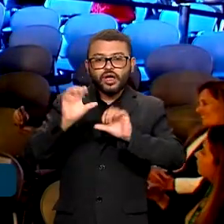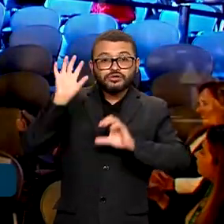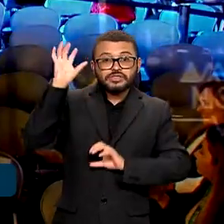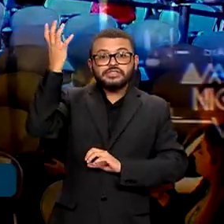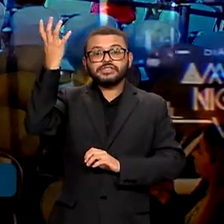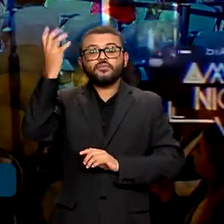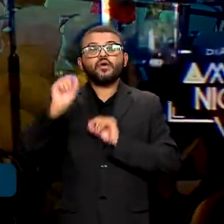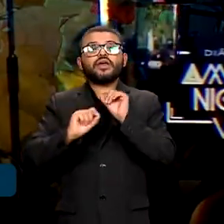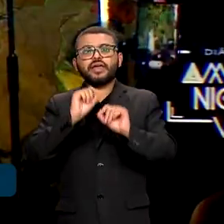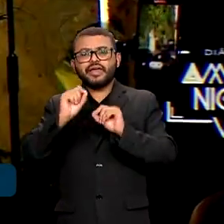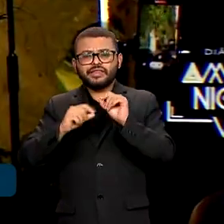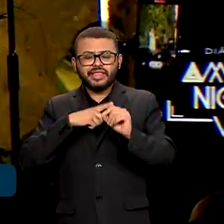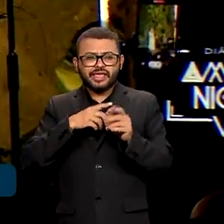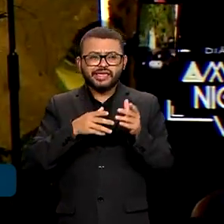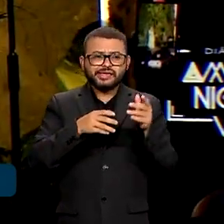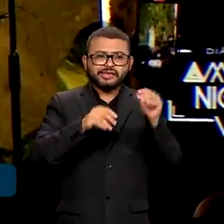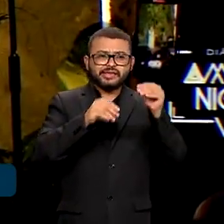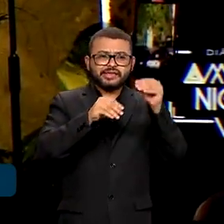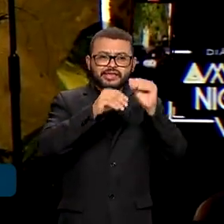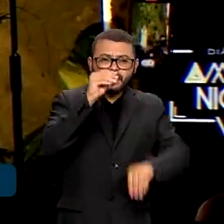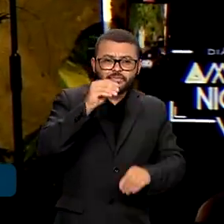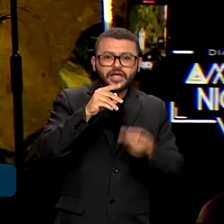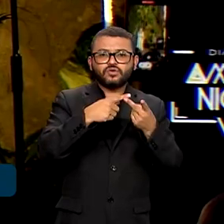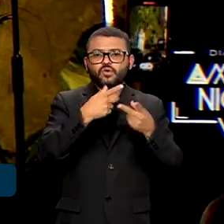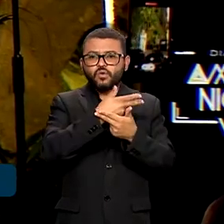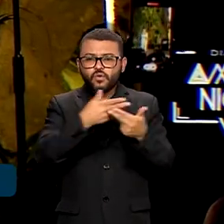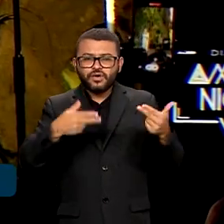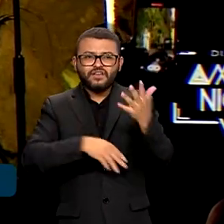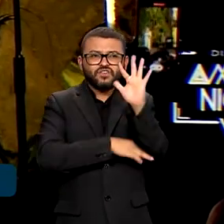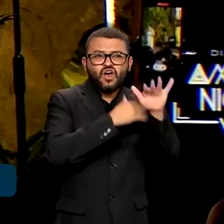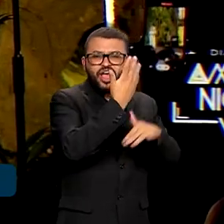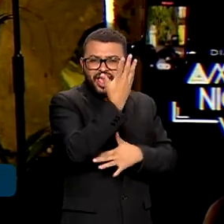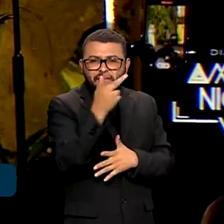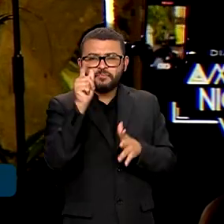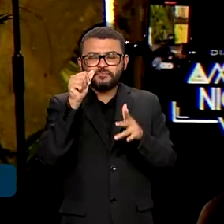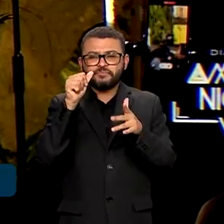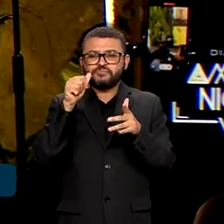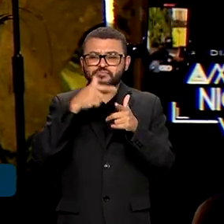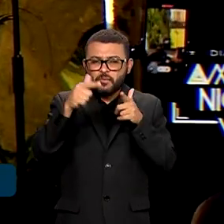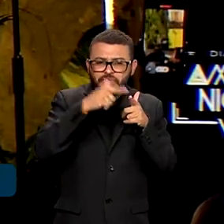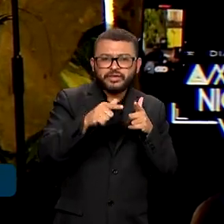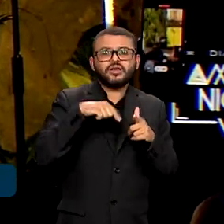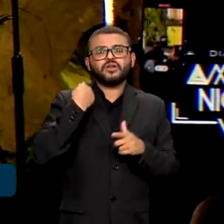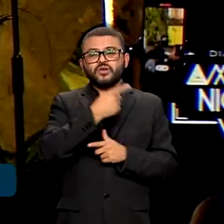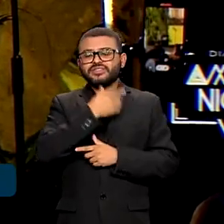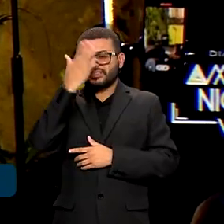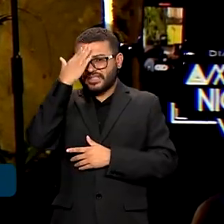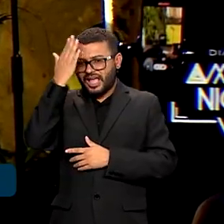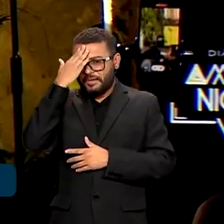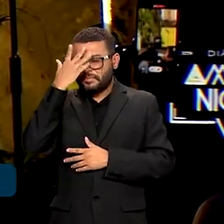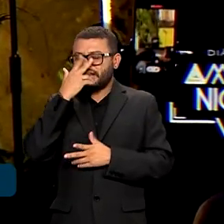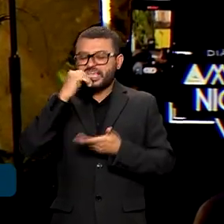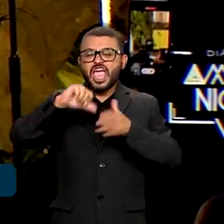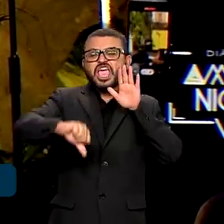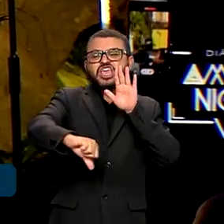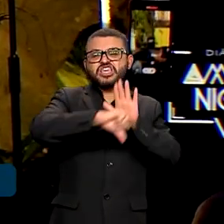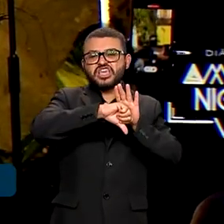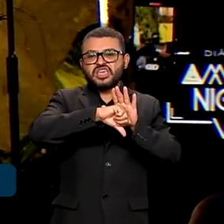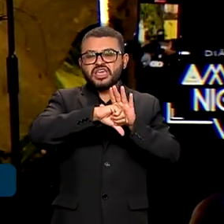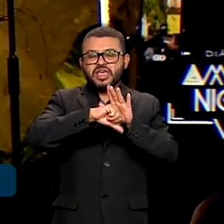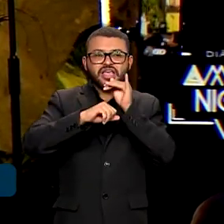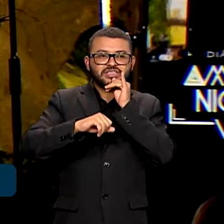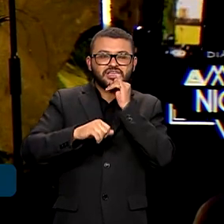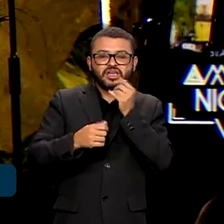climática, dia em destruição avançada da nossa floresta, de todas as formas de criminalidade, do